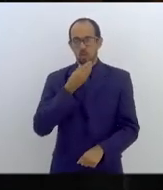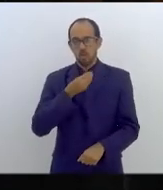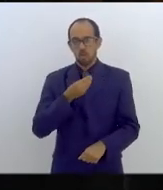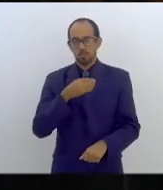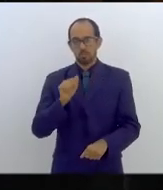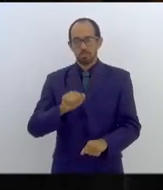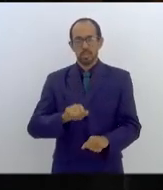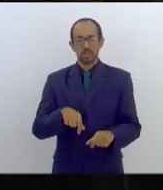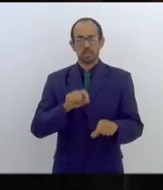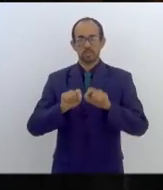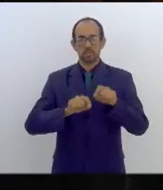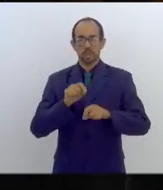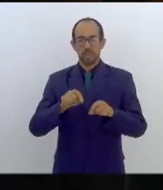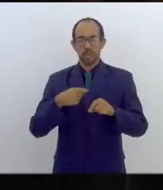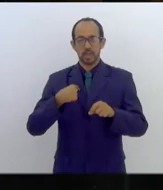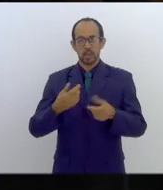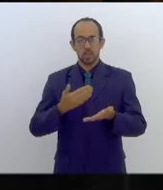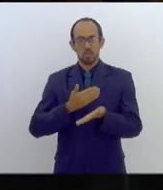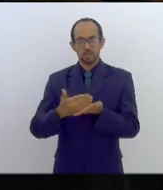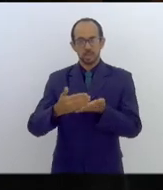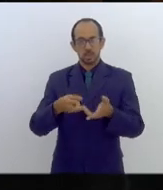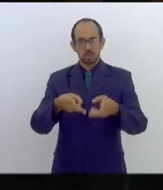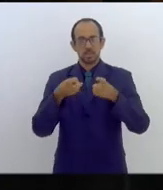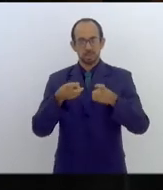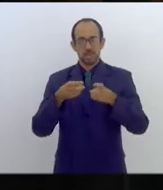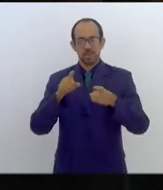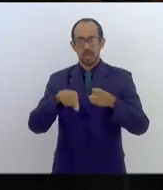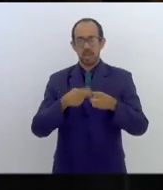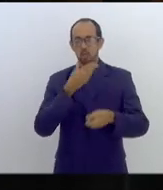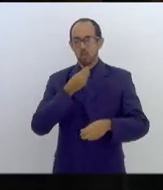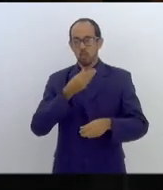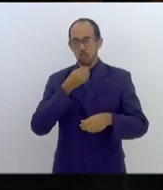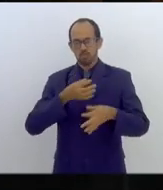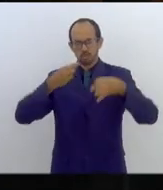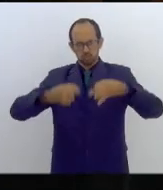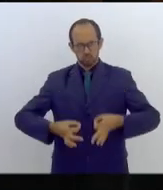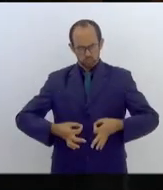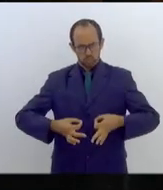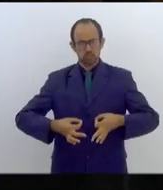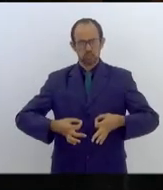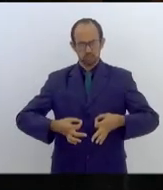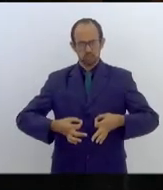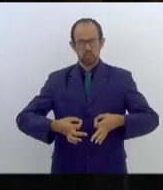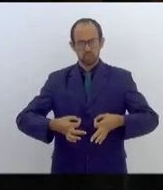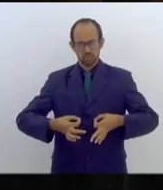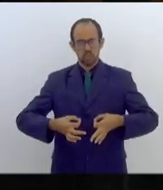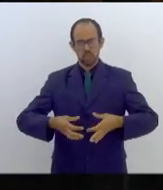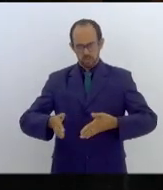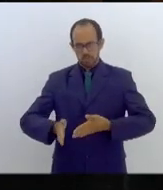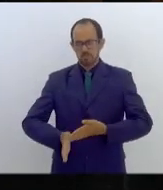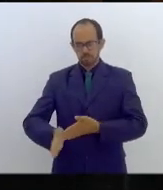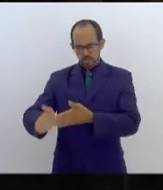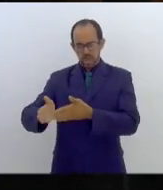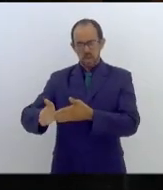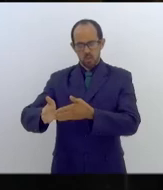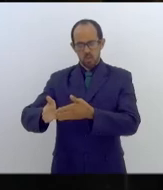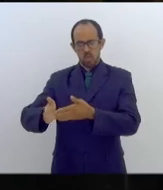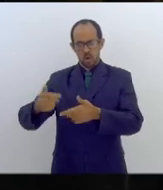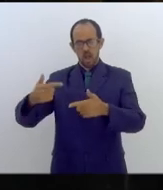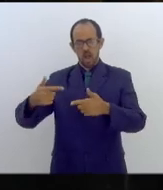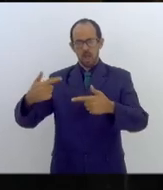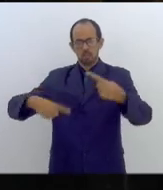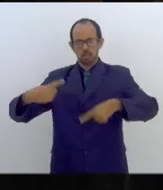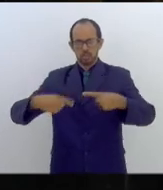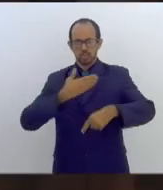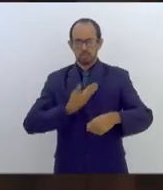de magistratura eu comecei a observar e vi que um homem além de ser um homem íntegra um homem dedicado a causa pública mas ele é